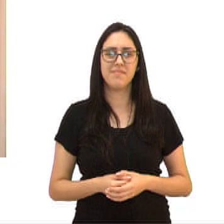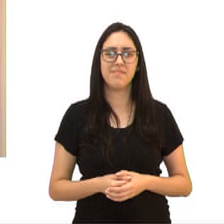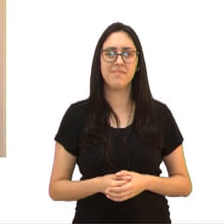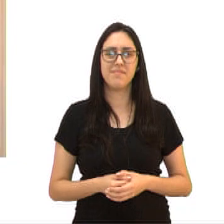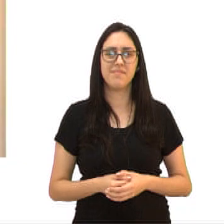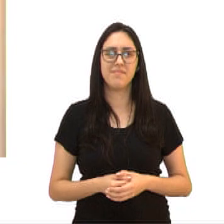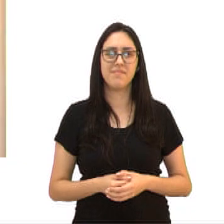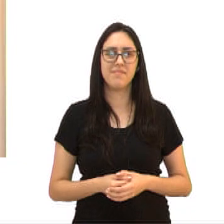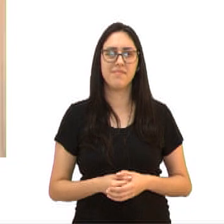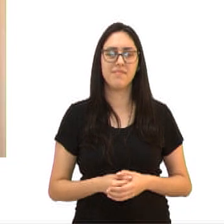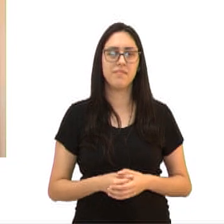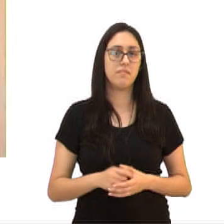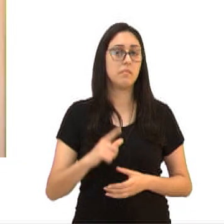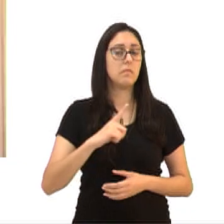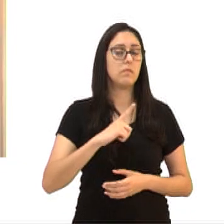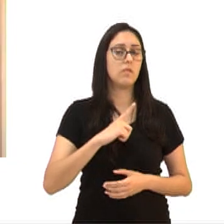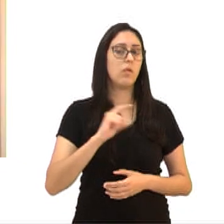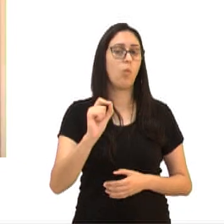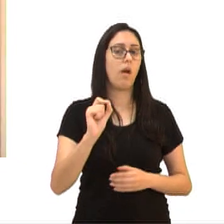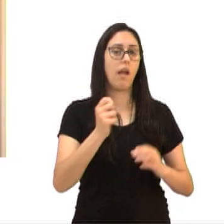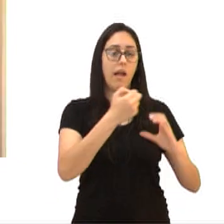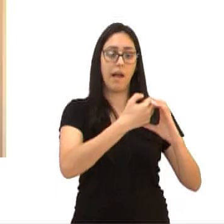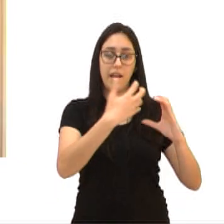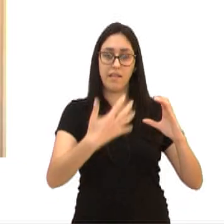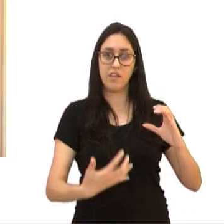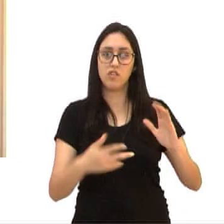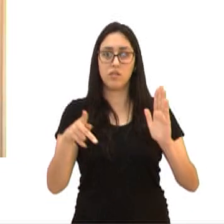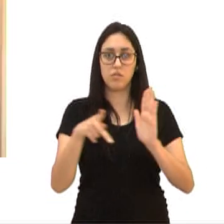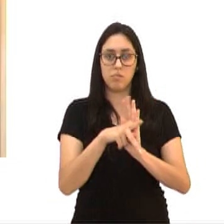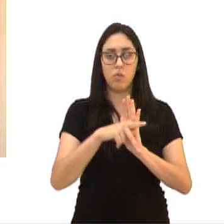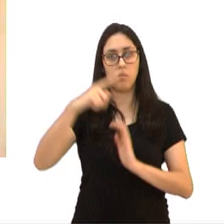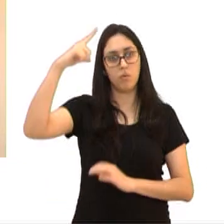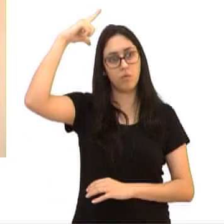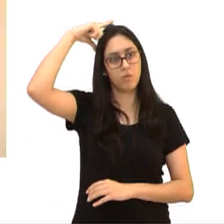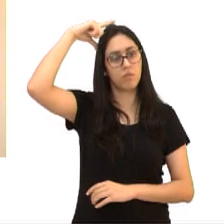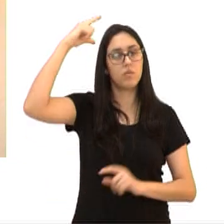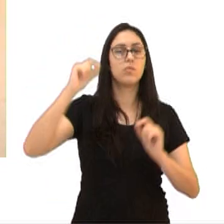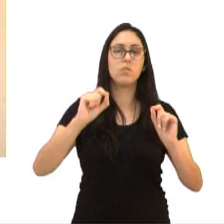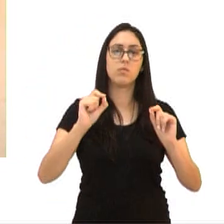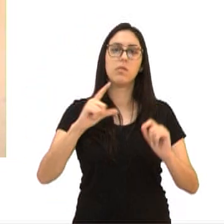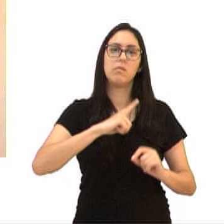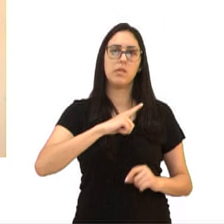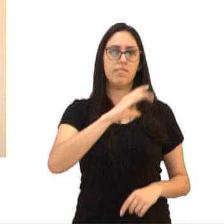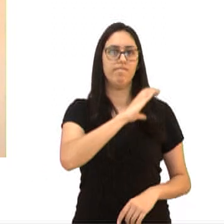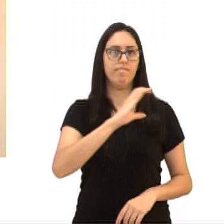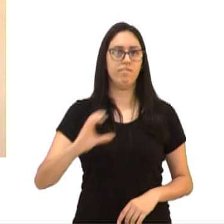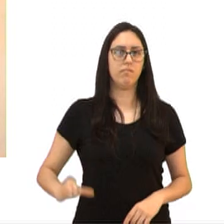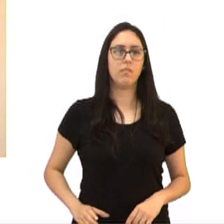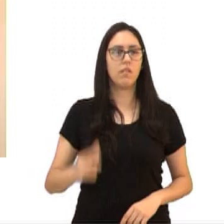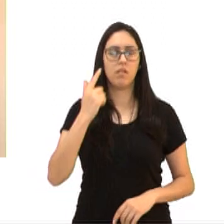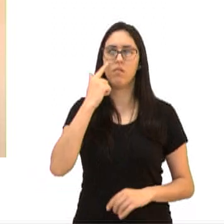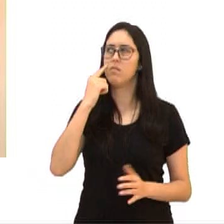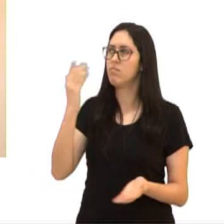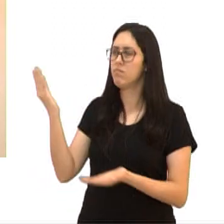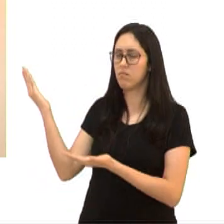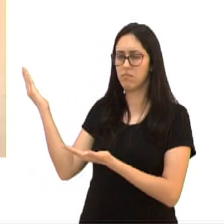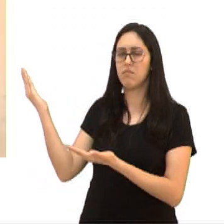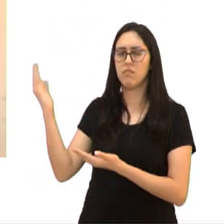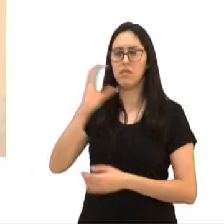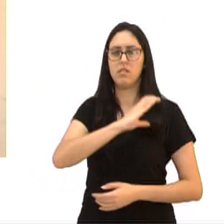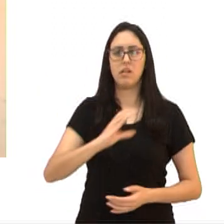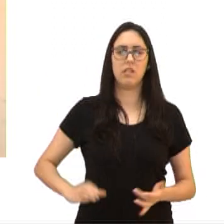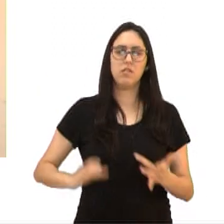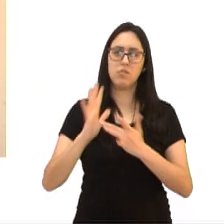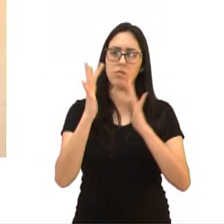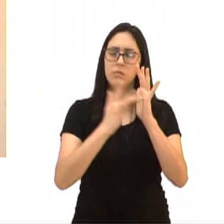Uma das características da Igreja Luterana é a centralidade de Cristo, a centralidade de Jesus.